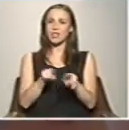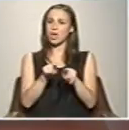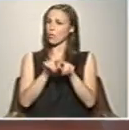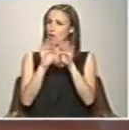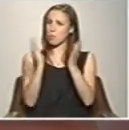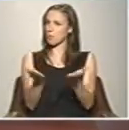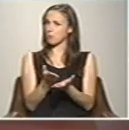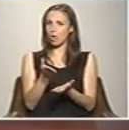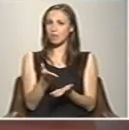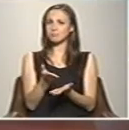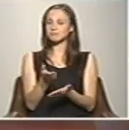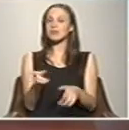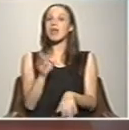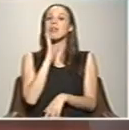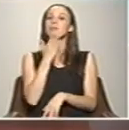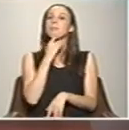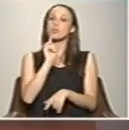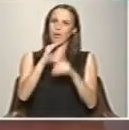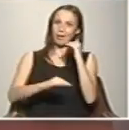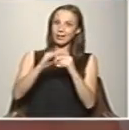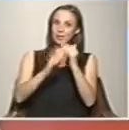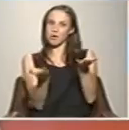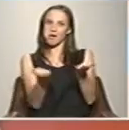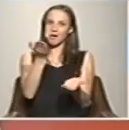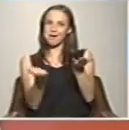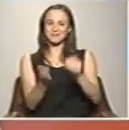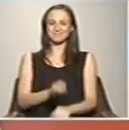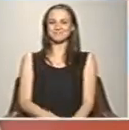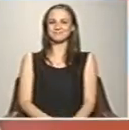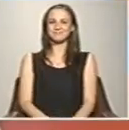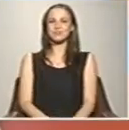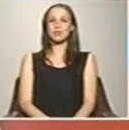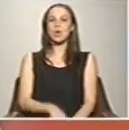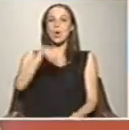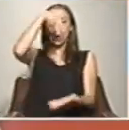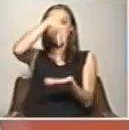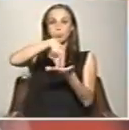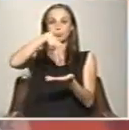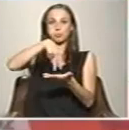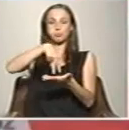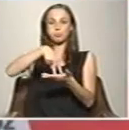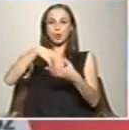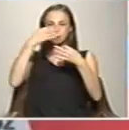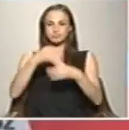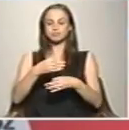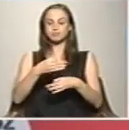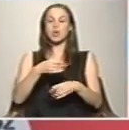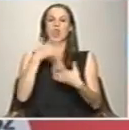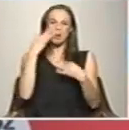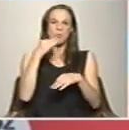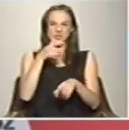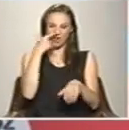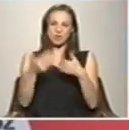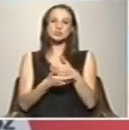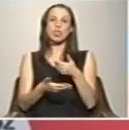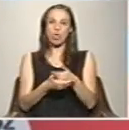Pilates. Tudo depende do equilíbrio. Com a postura correta, ou seja, a pessoa que vai ganhando muita idade normalmente começa a ter uma